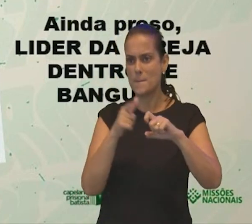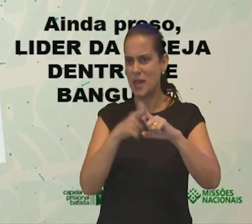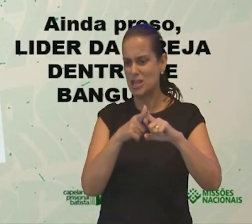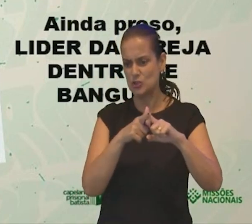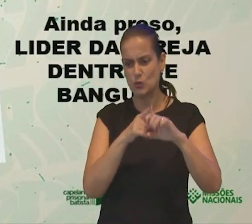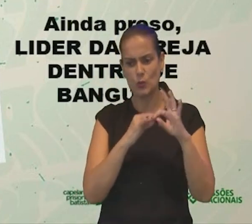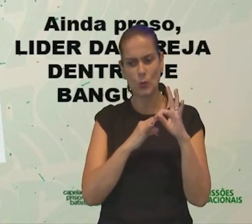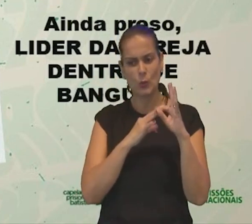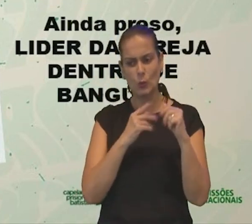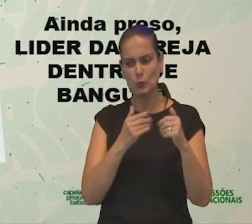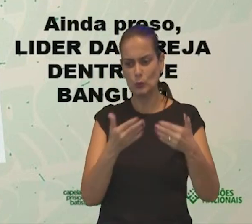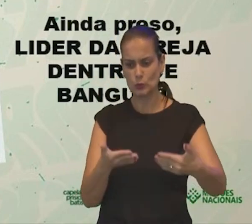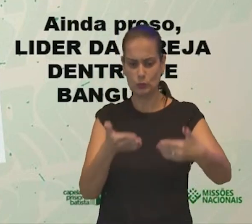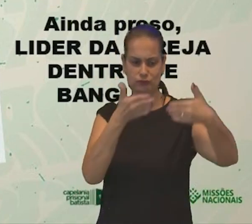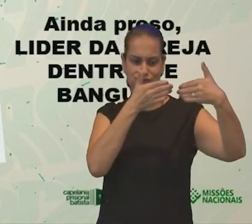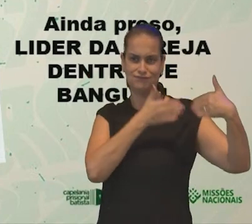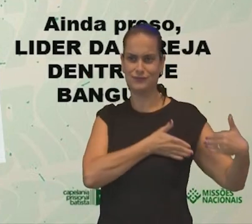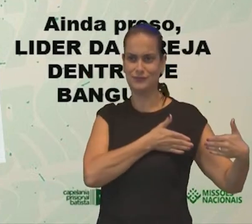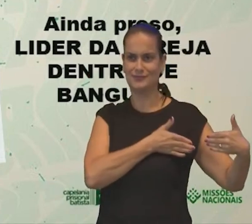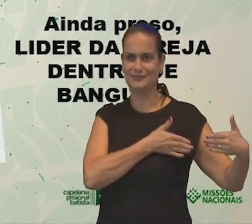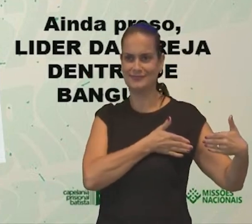toda atrás dessas fotos.